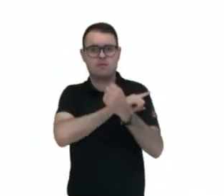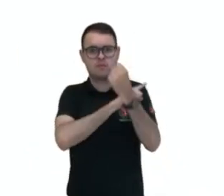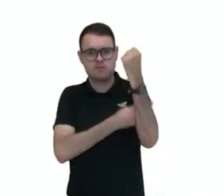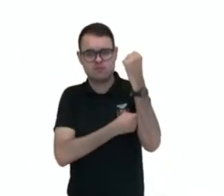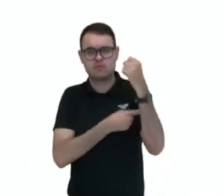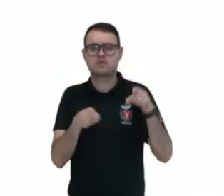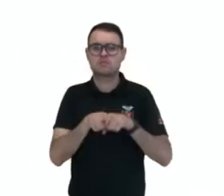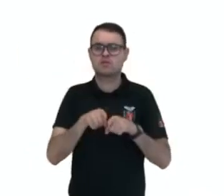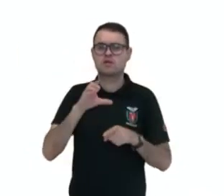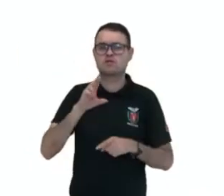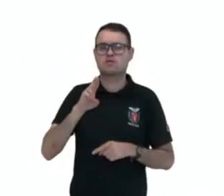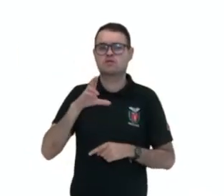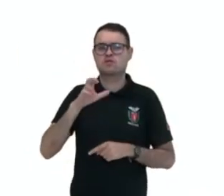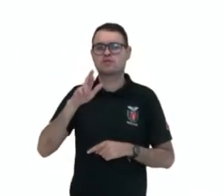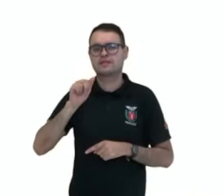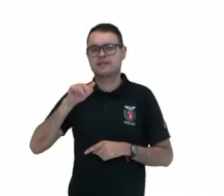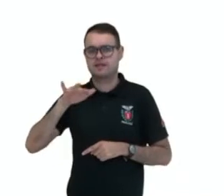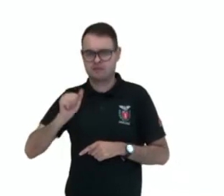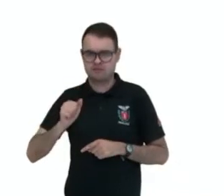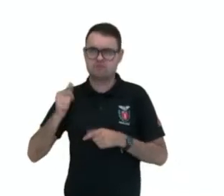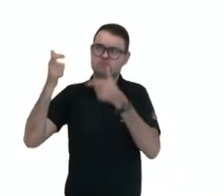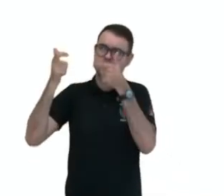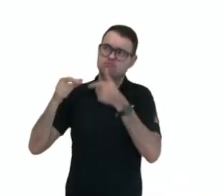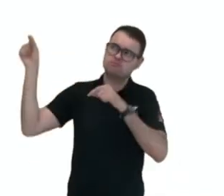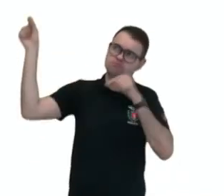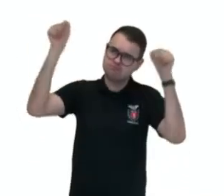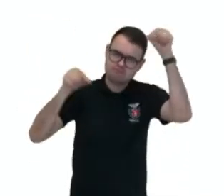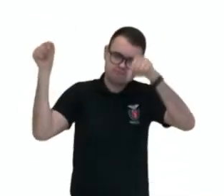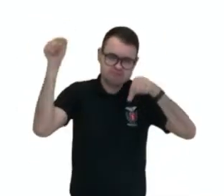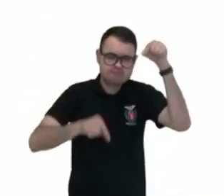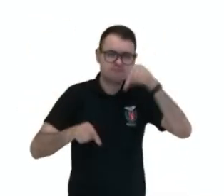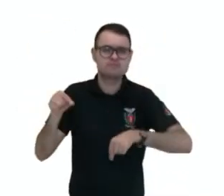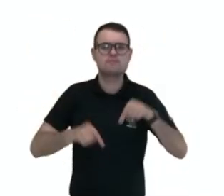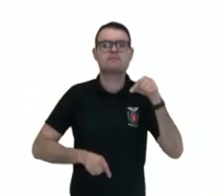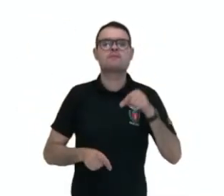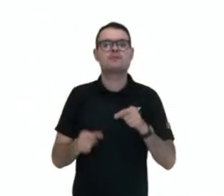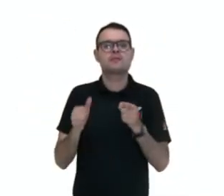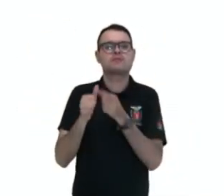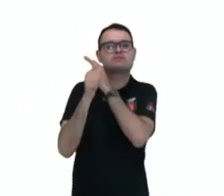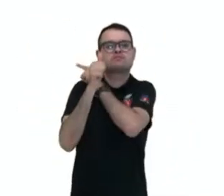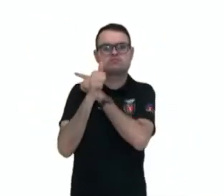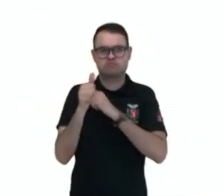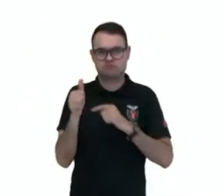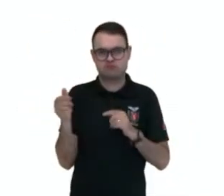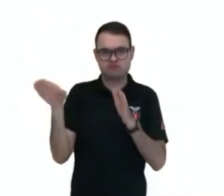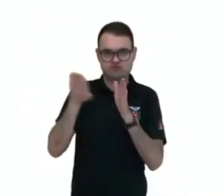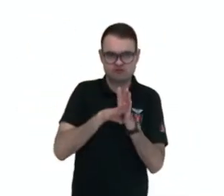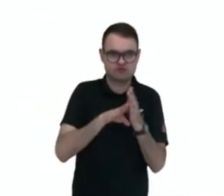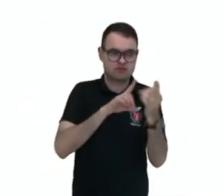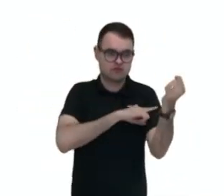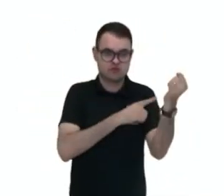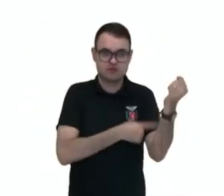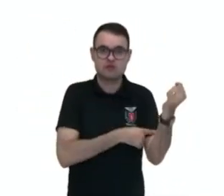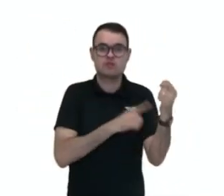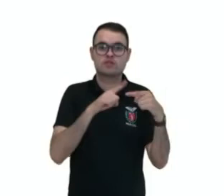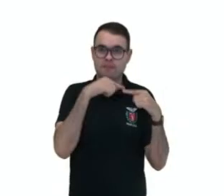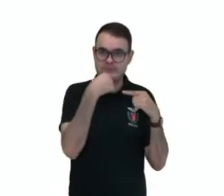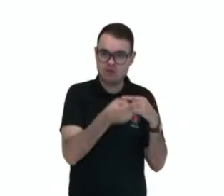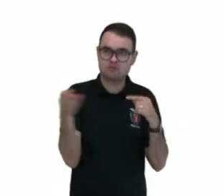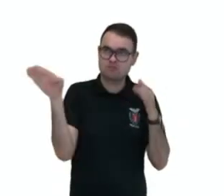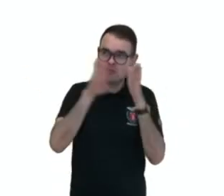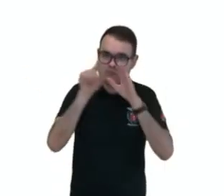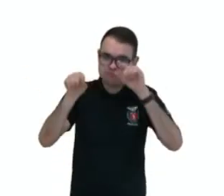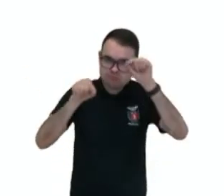ucranianos. Ok? Os alemães são os primeiros que chegaram no Paraná em 1829. Os poloneses chegam em